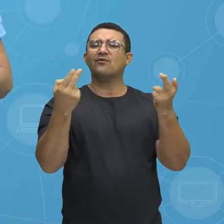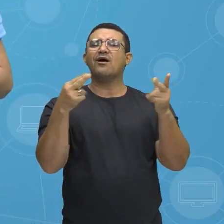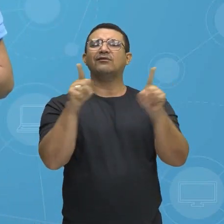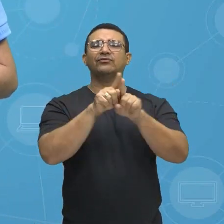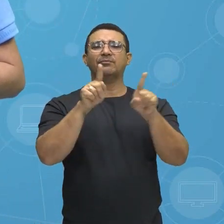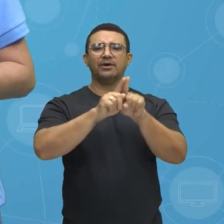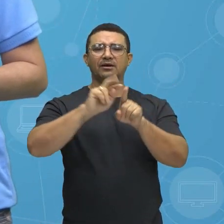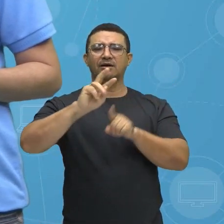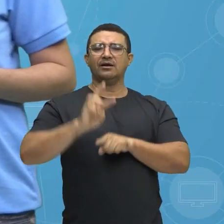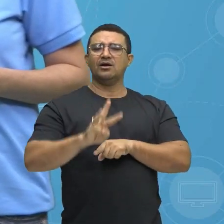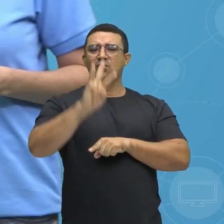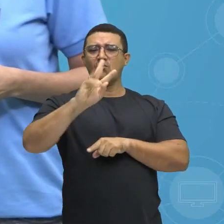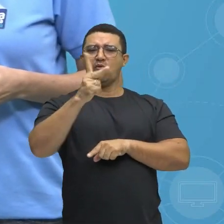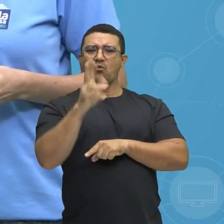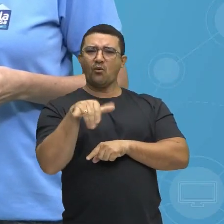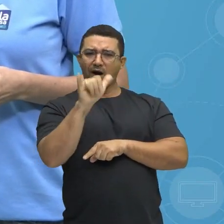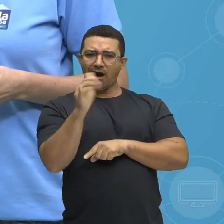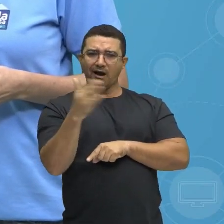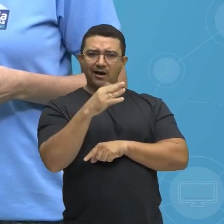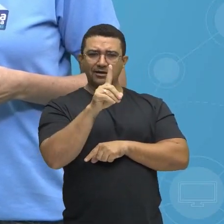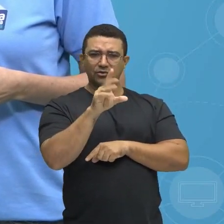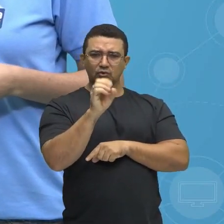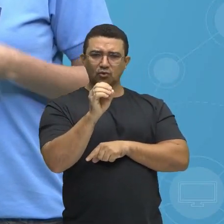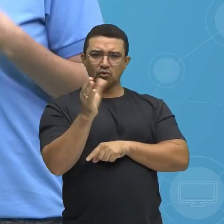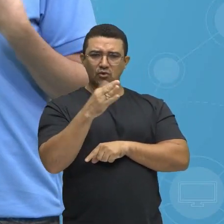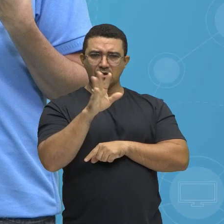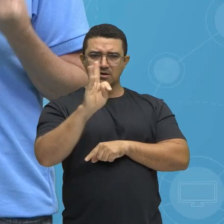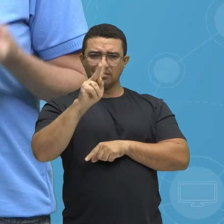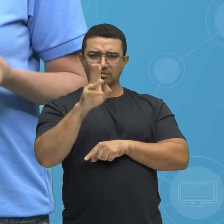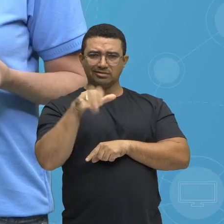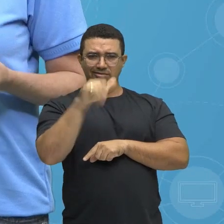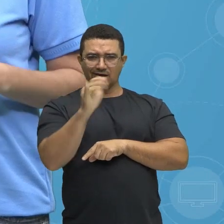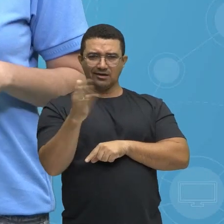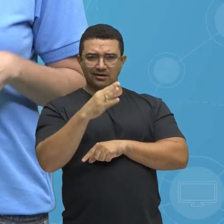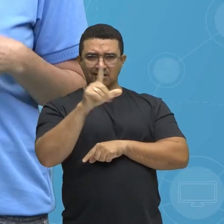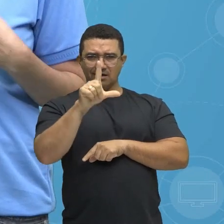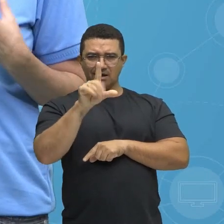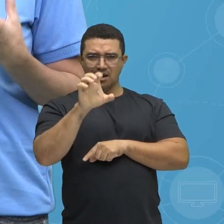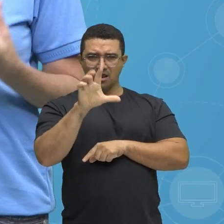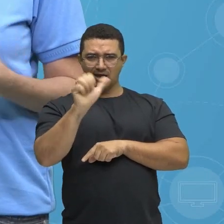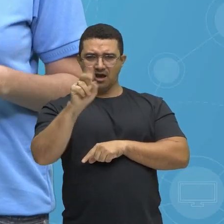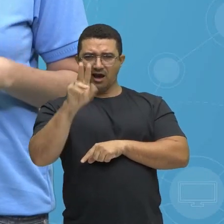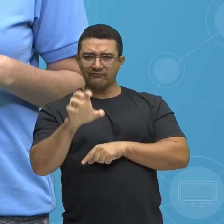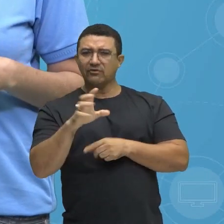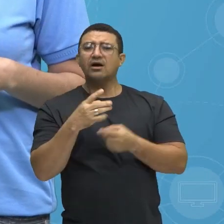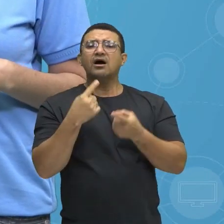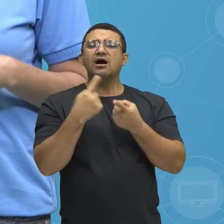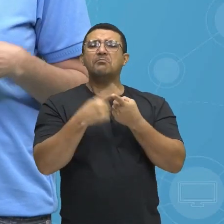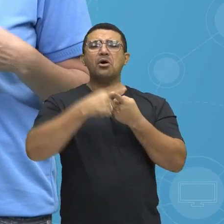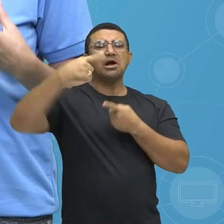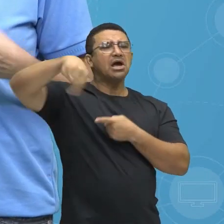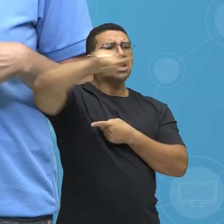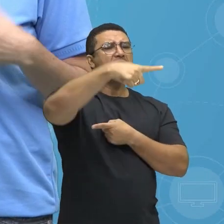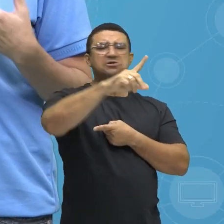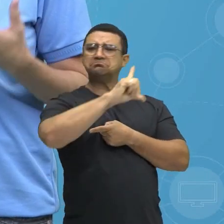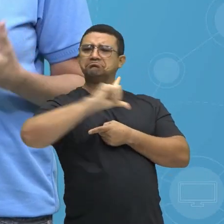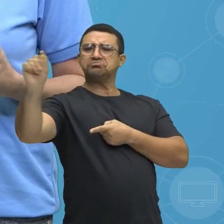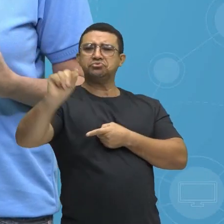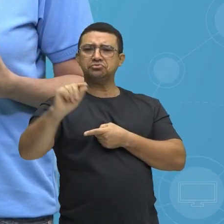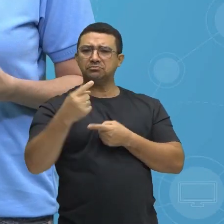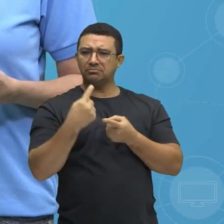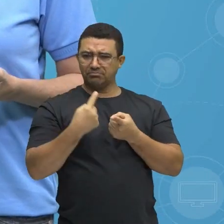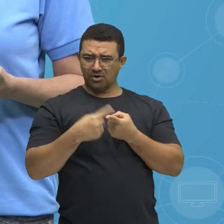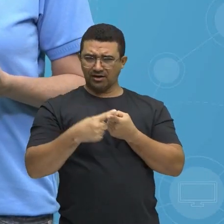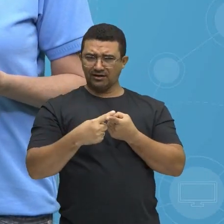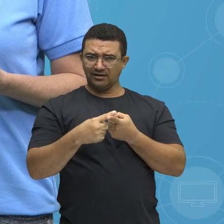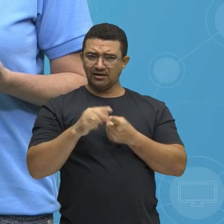aqui, ó, why do they live? Por que eles saíram? O que aconteceu? Por que eles foram embora? Why? Por